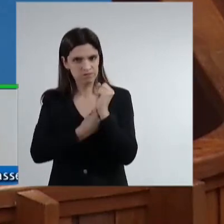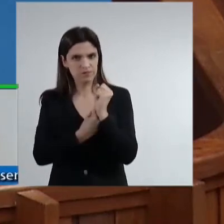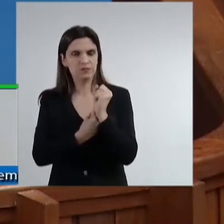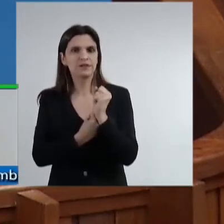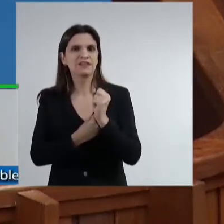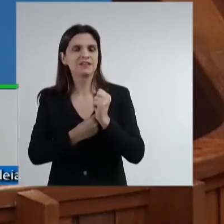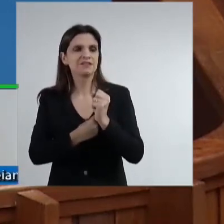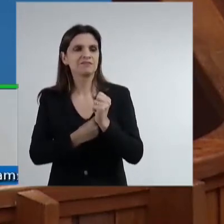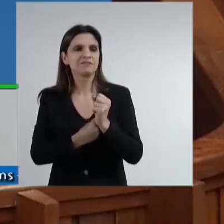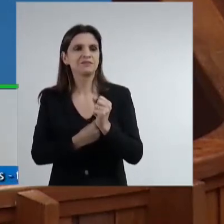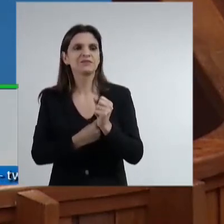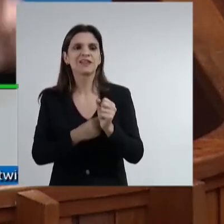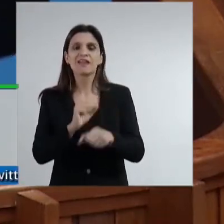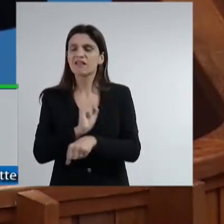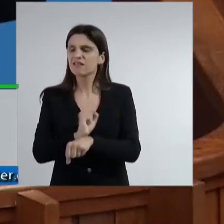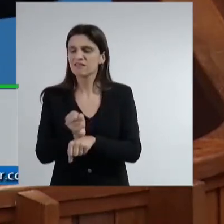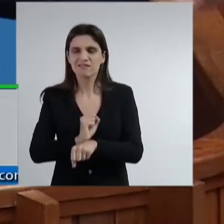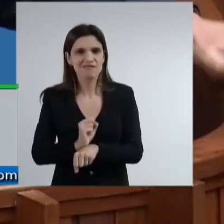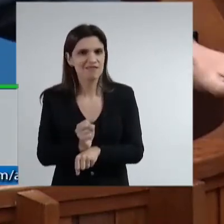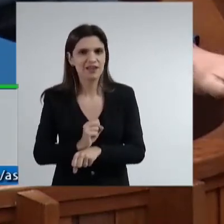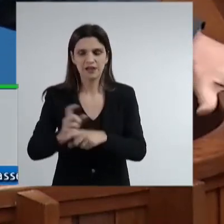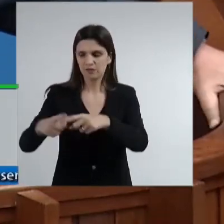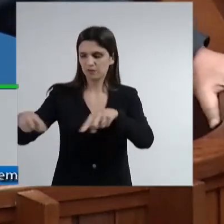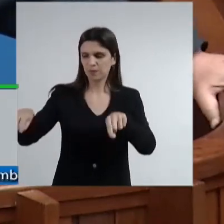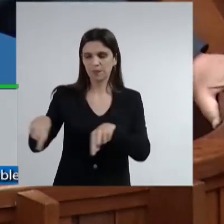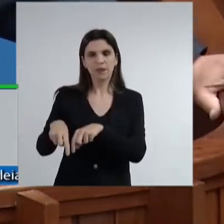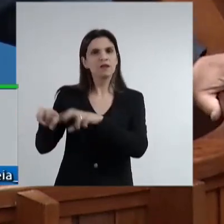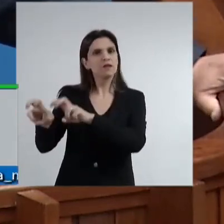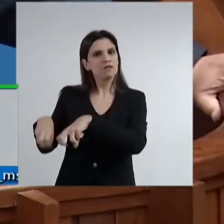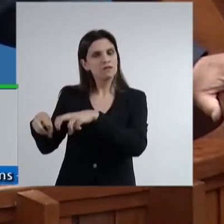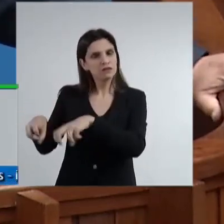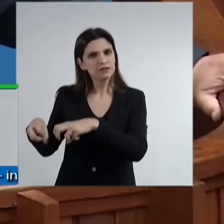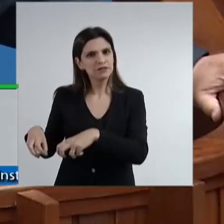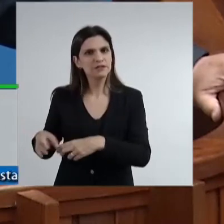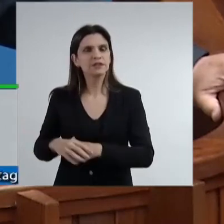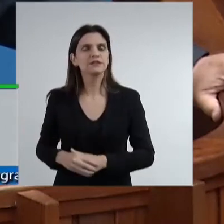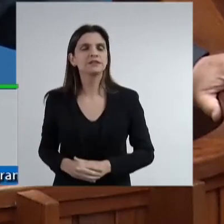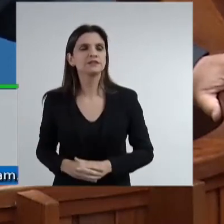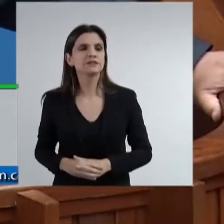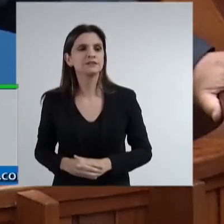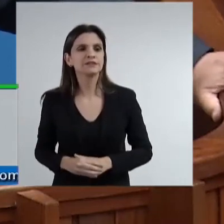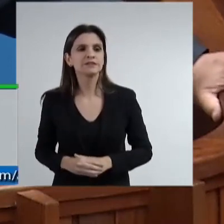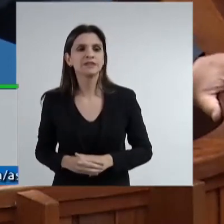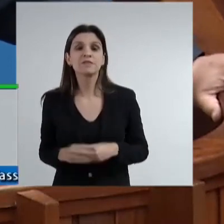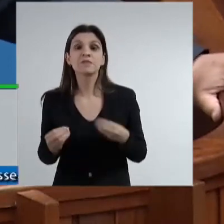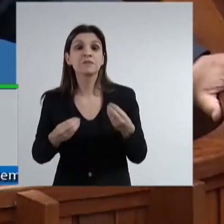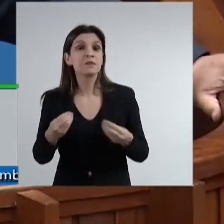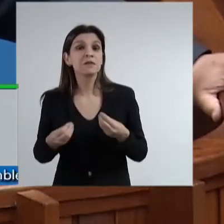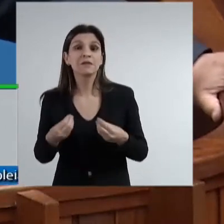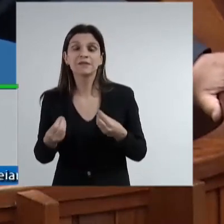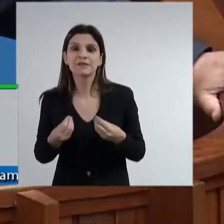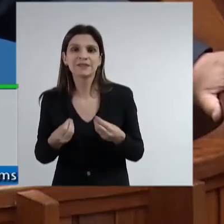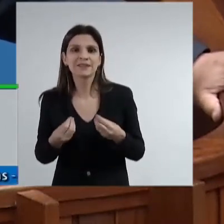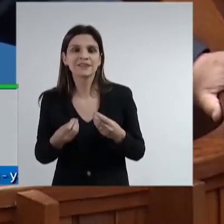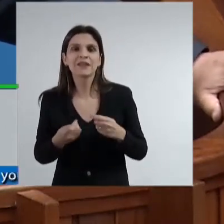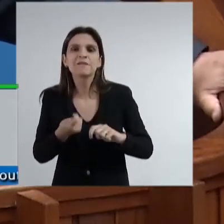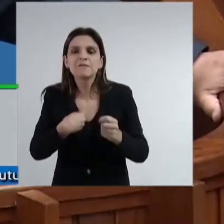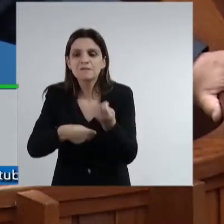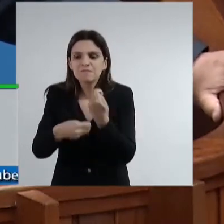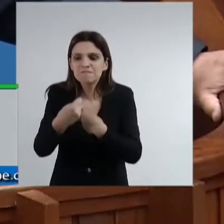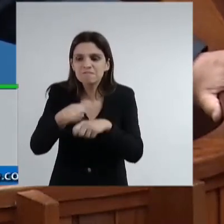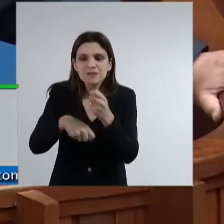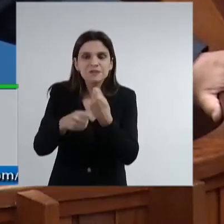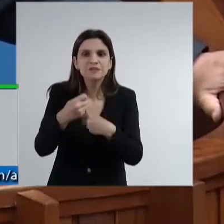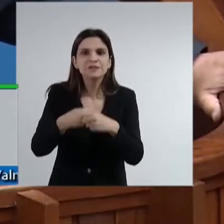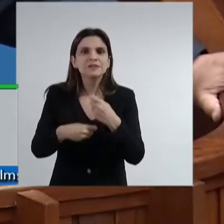décadas sem leilão e sem ter transparência na administração desses bens. Quem está gerindo essas fazendas, quem está